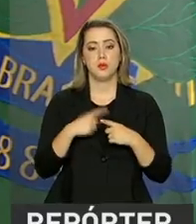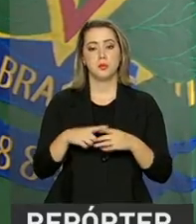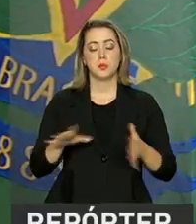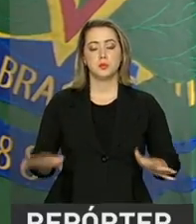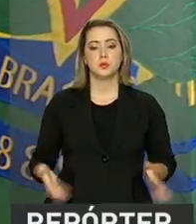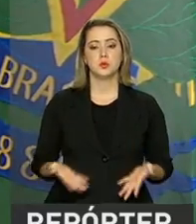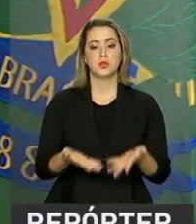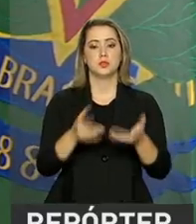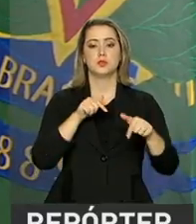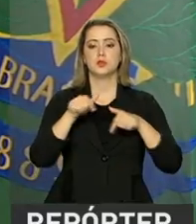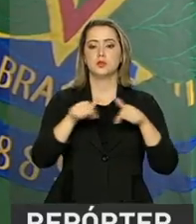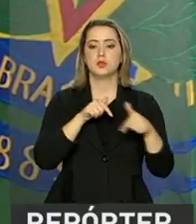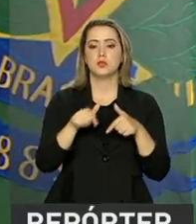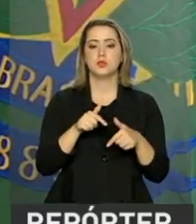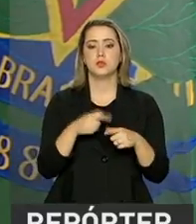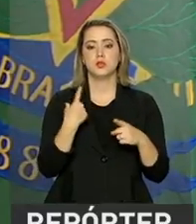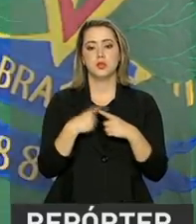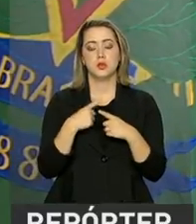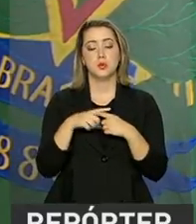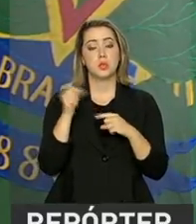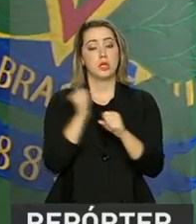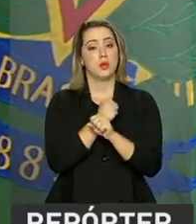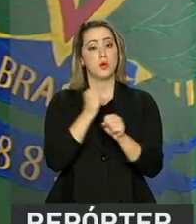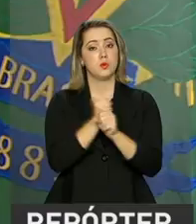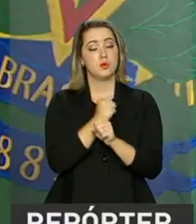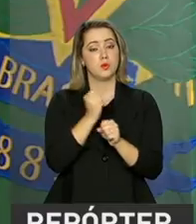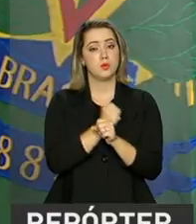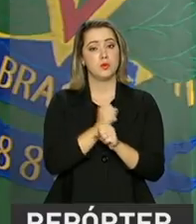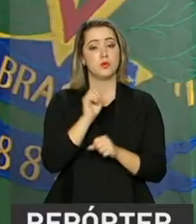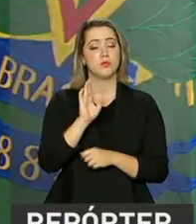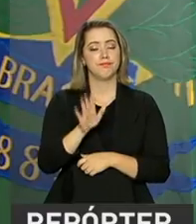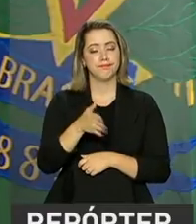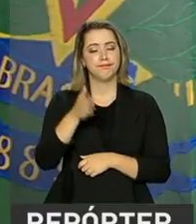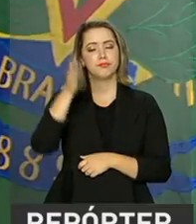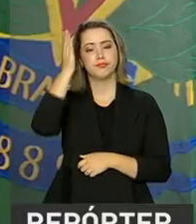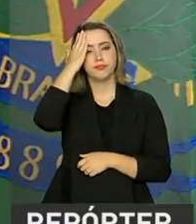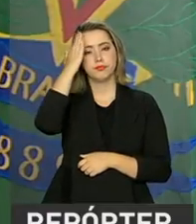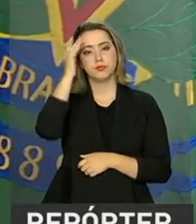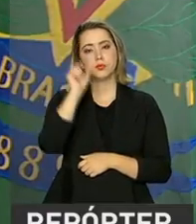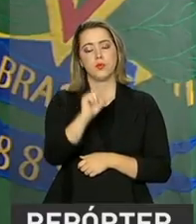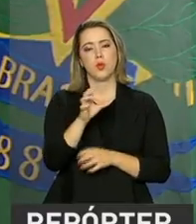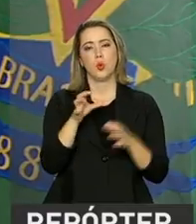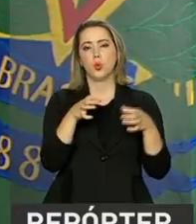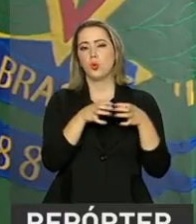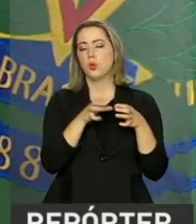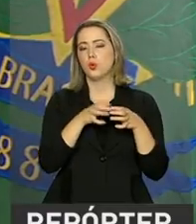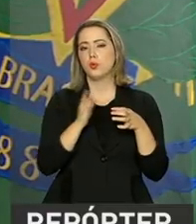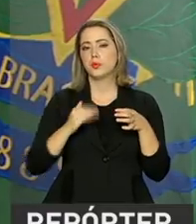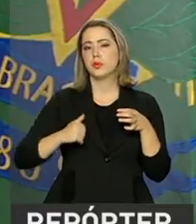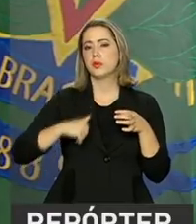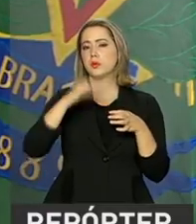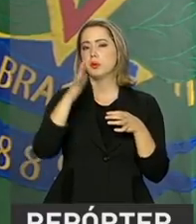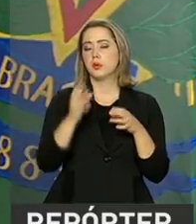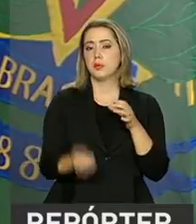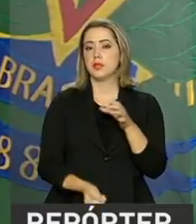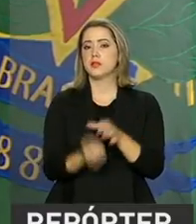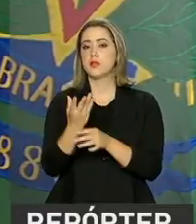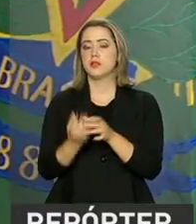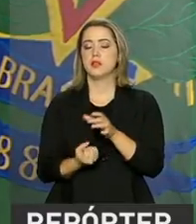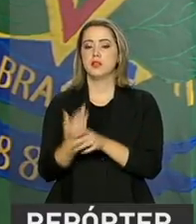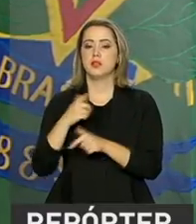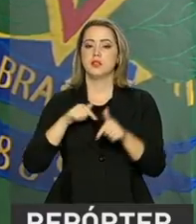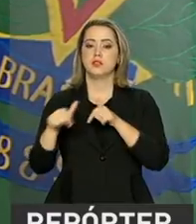emprego porque a construção civil é o setor que mais cria postos